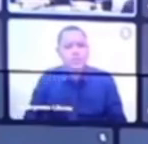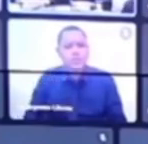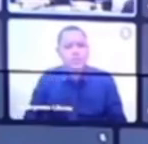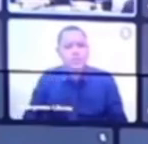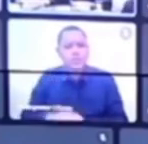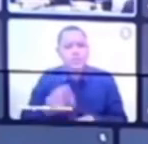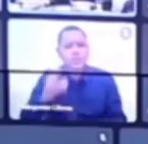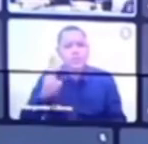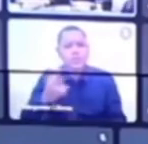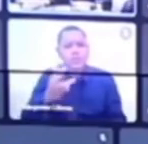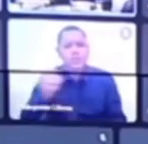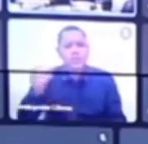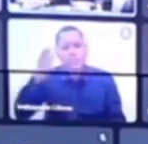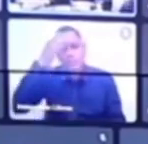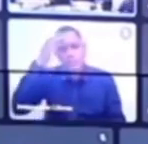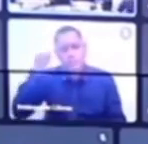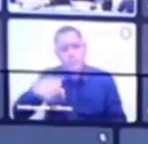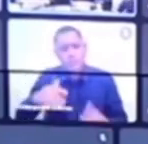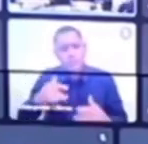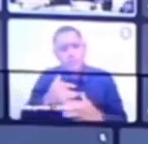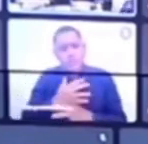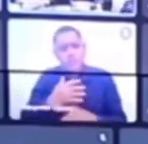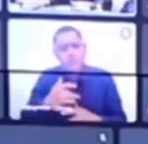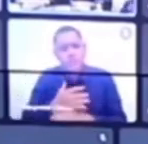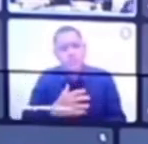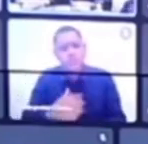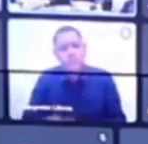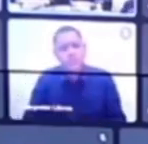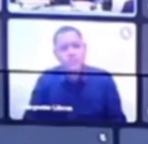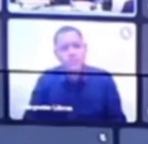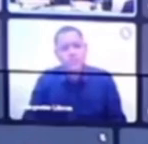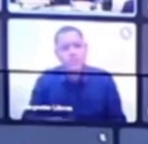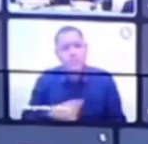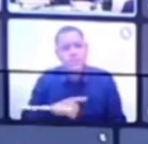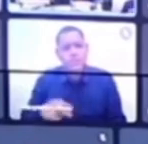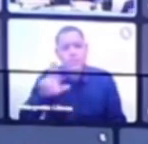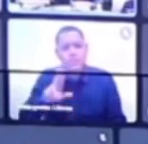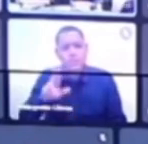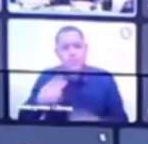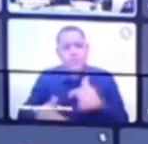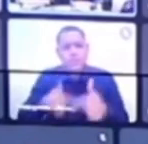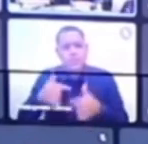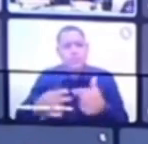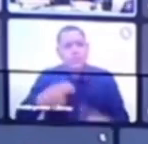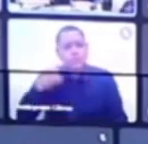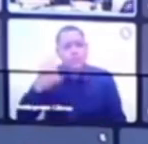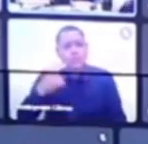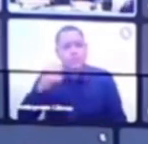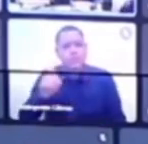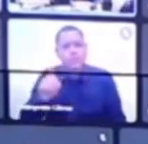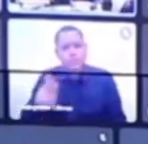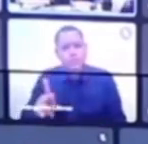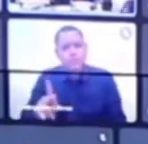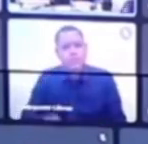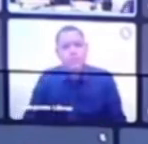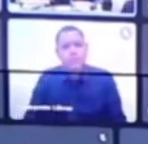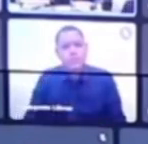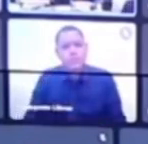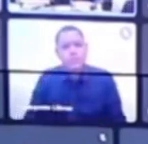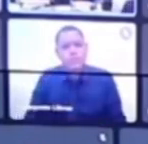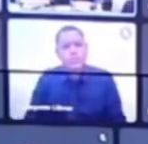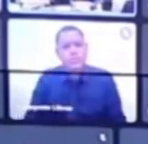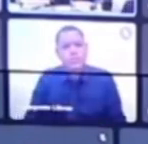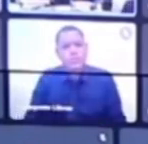3.300 pessoas desta cidade. Eu também, a prerrogativa que estou exercendo aqui é como vereador. Eu também, vereador, e